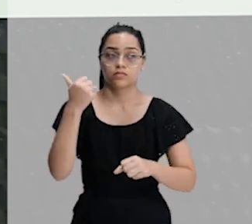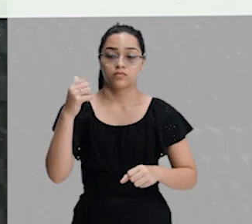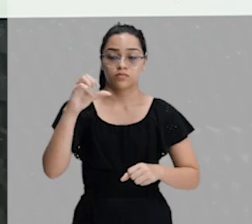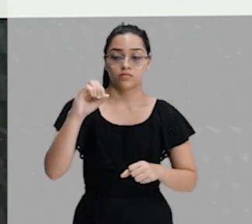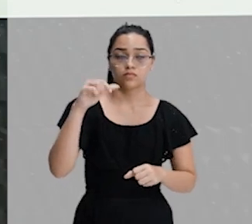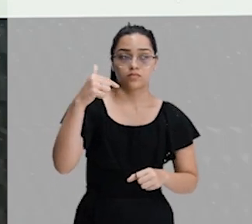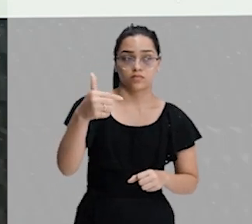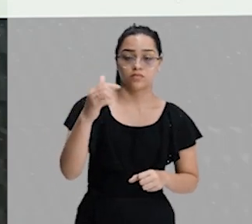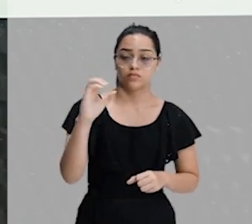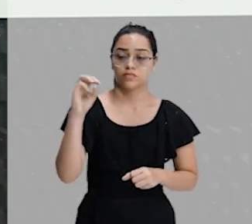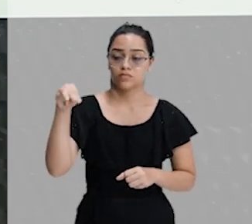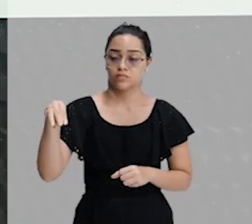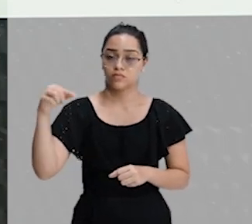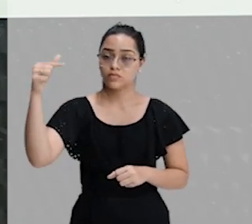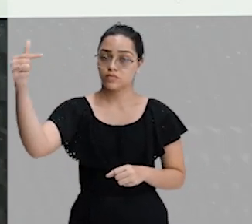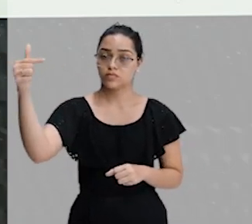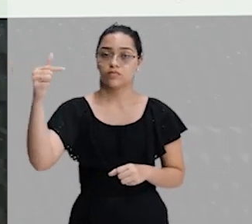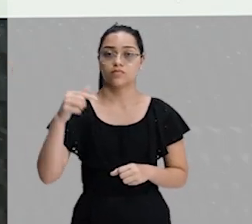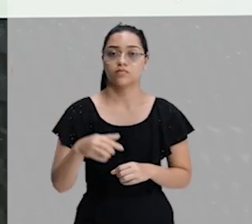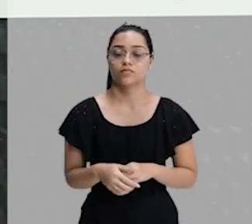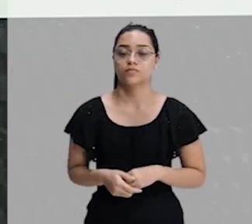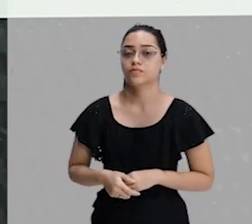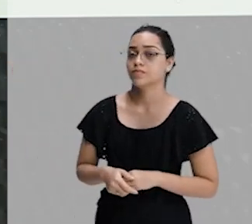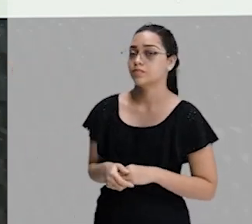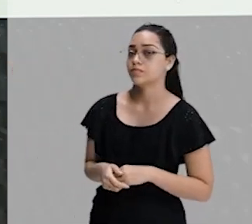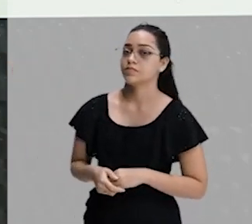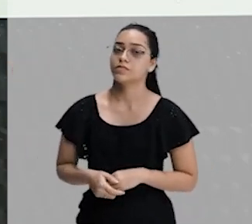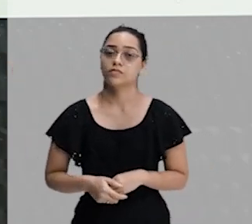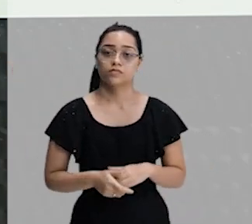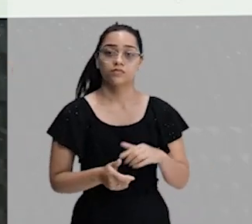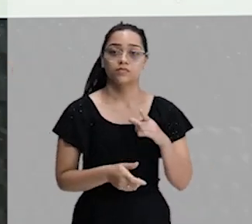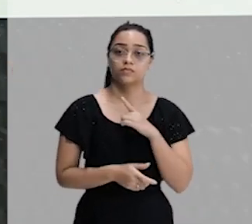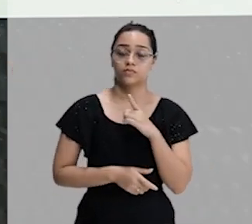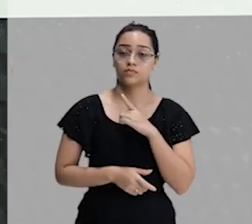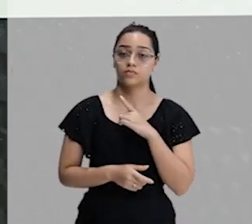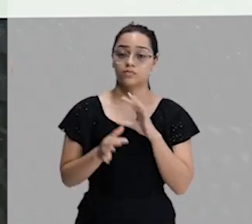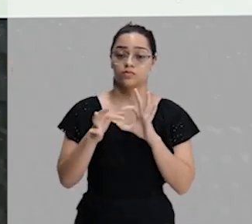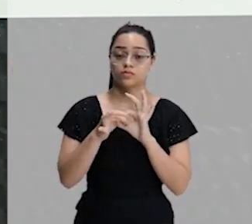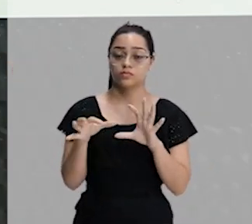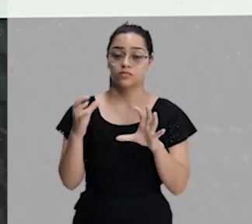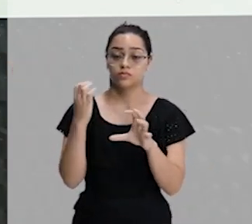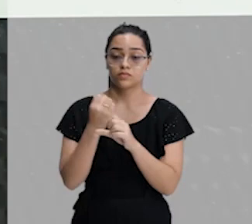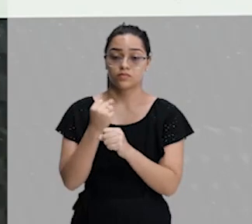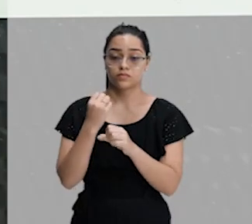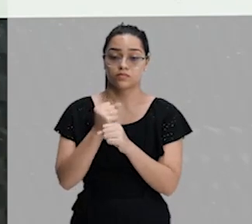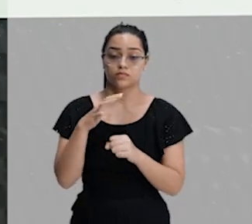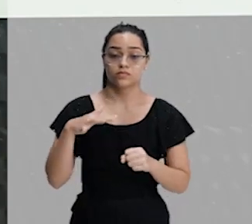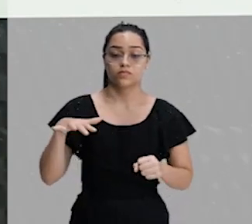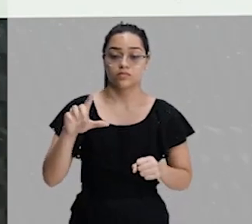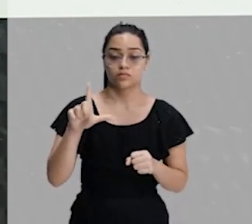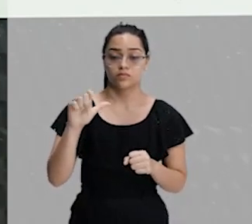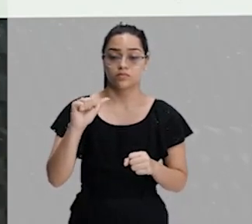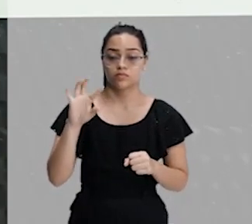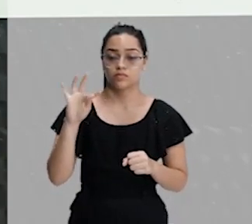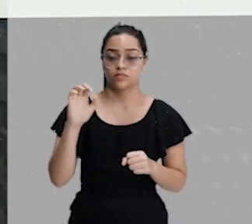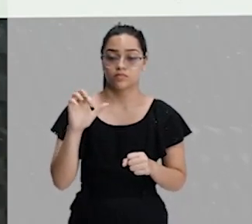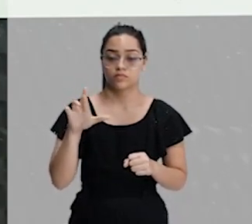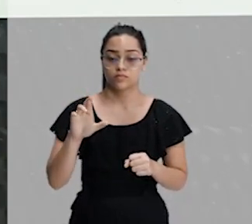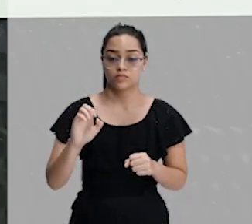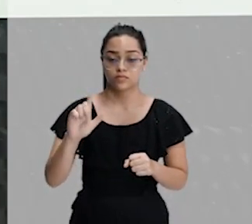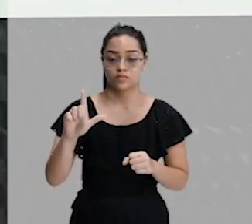192 centímetros quadrados. Certo? Essa é a fórmula que permite calcular a área lateral de um